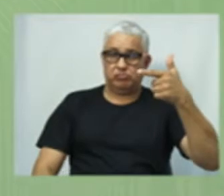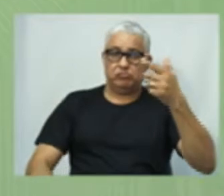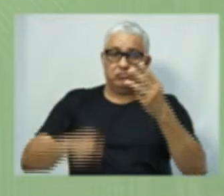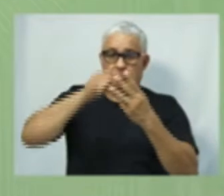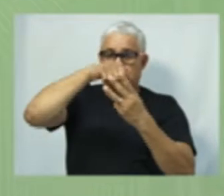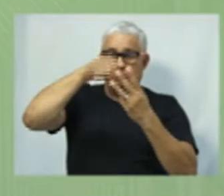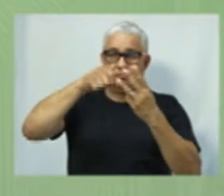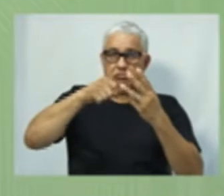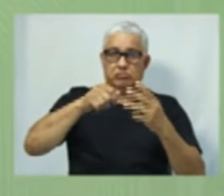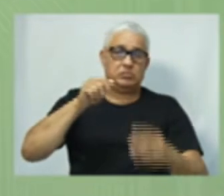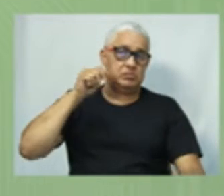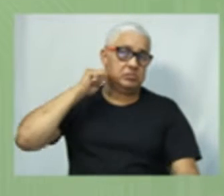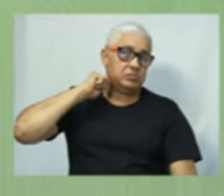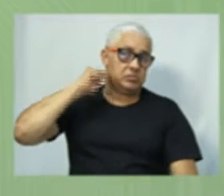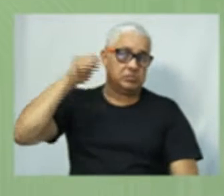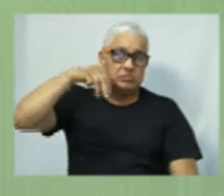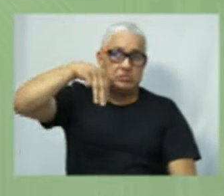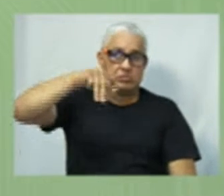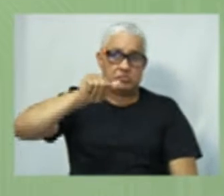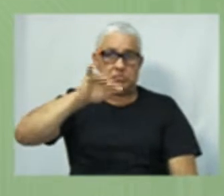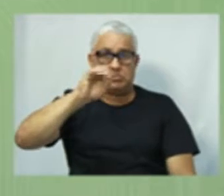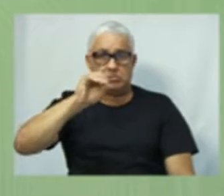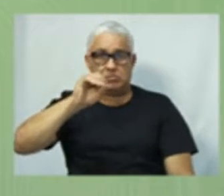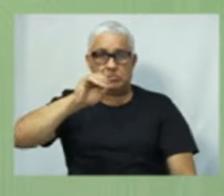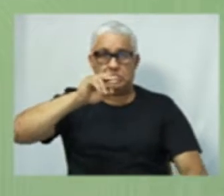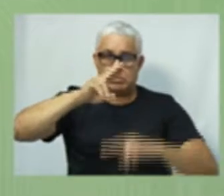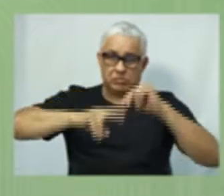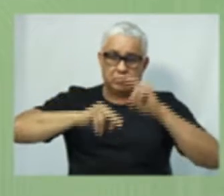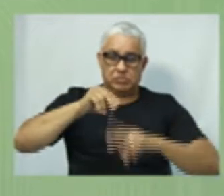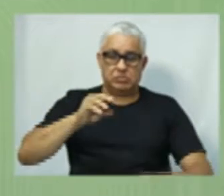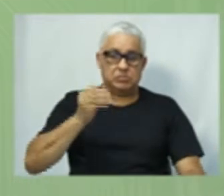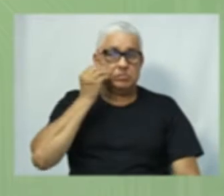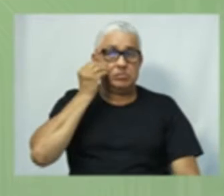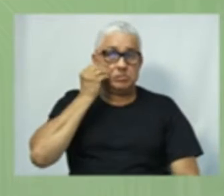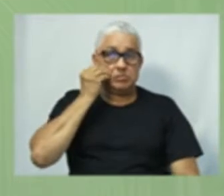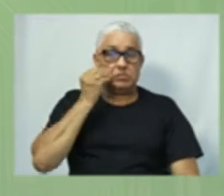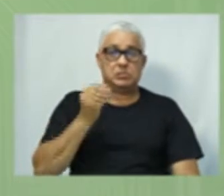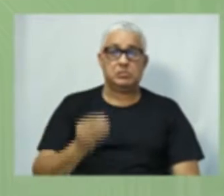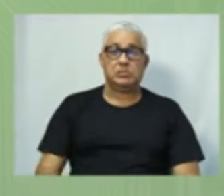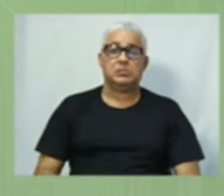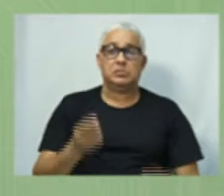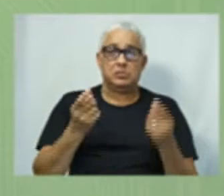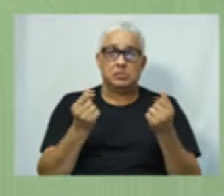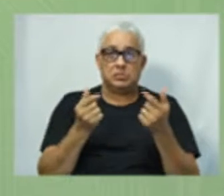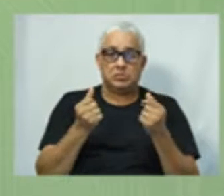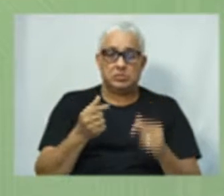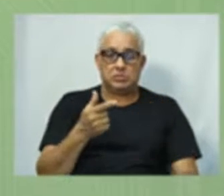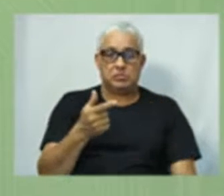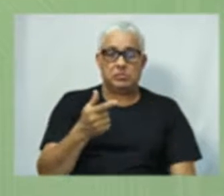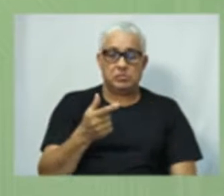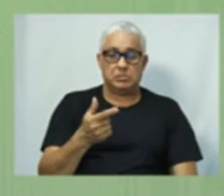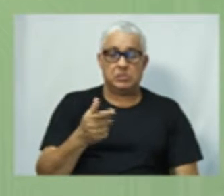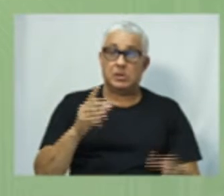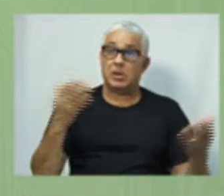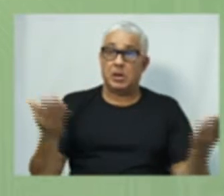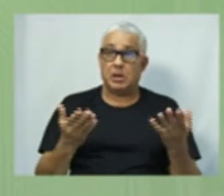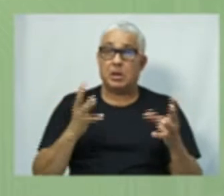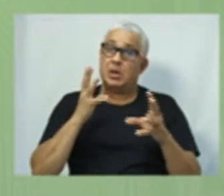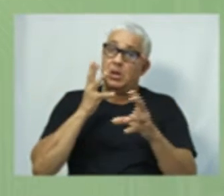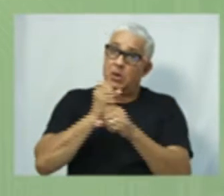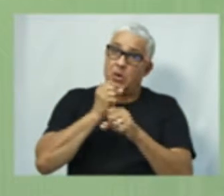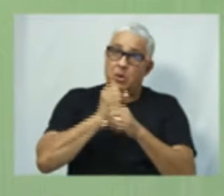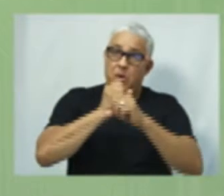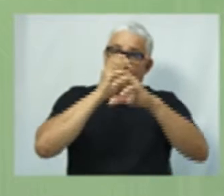Abril, maio, junho. O que eu faço? Verifico quais são os valores. E agora eu faço o quê? Faço